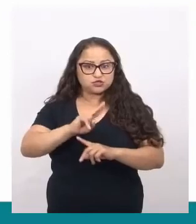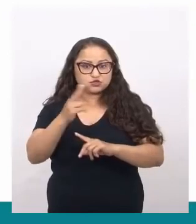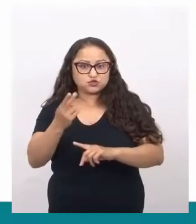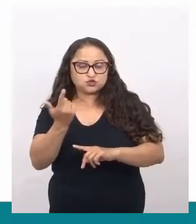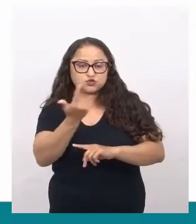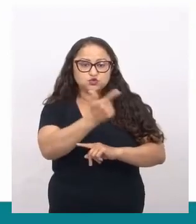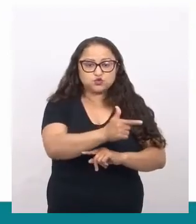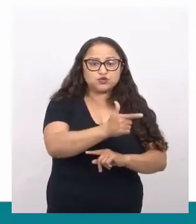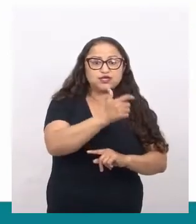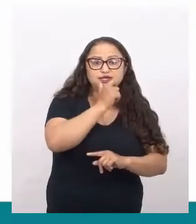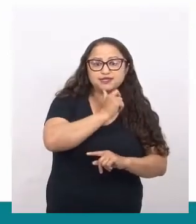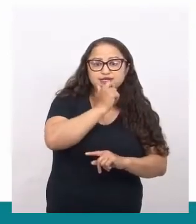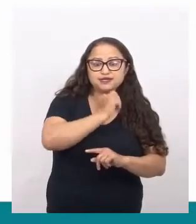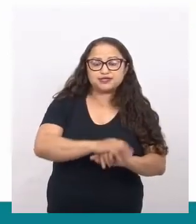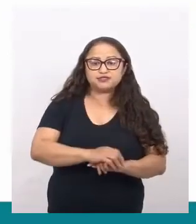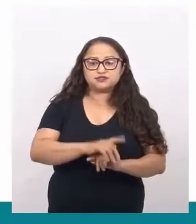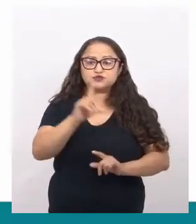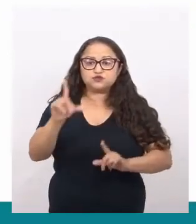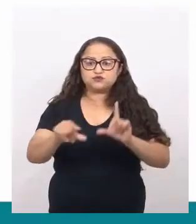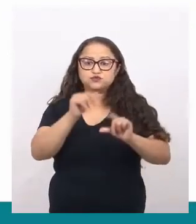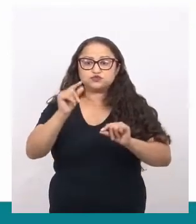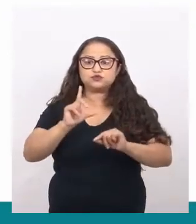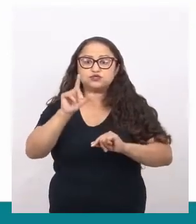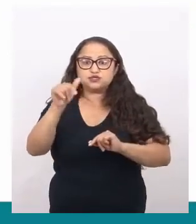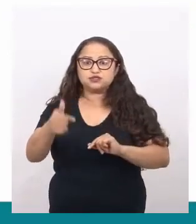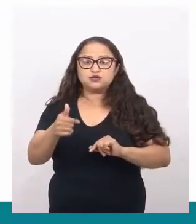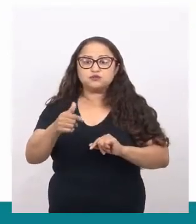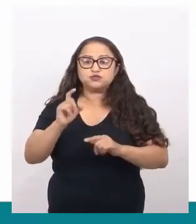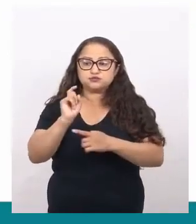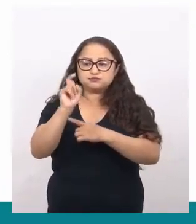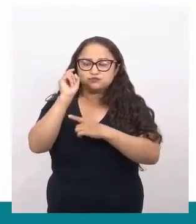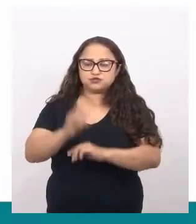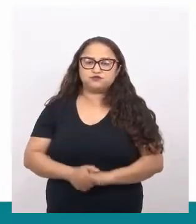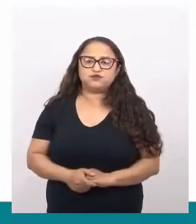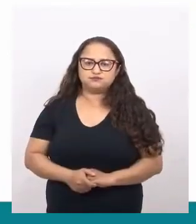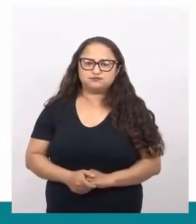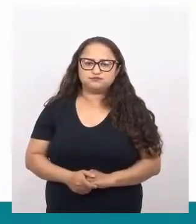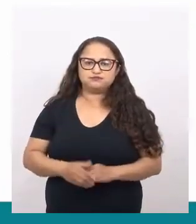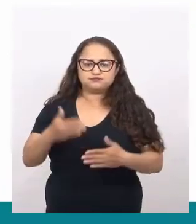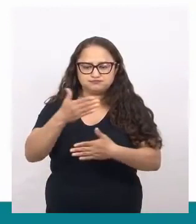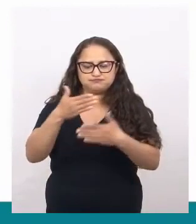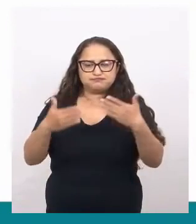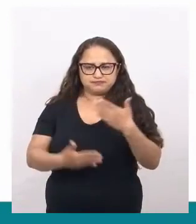essa seleção aqui nessa tela e em seguida eu vou clicar em salvar. Pode passar.